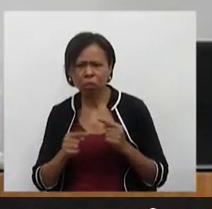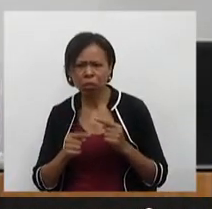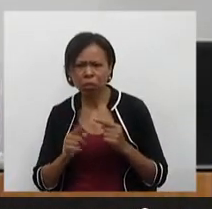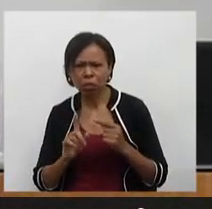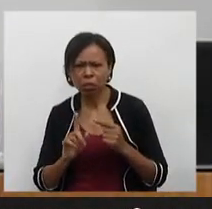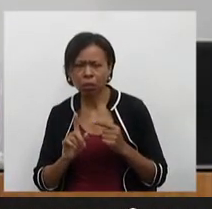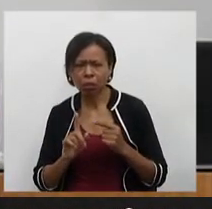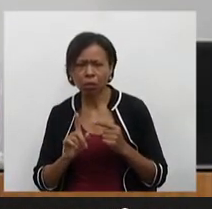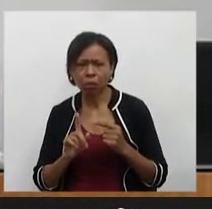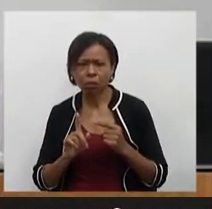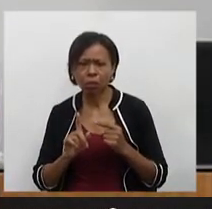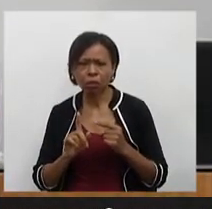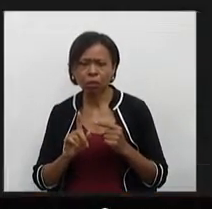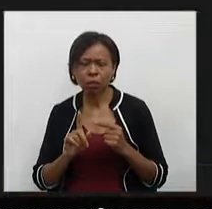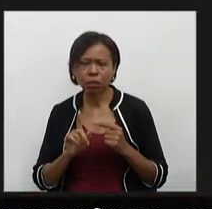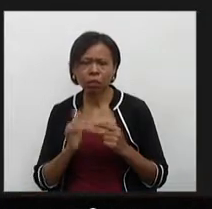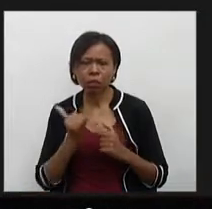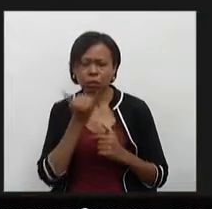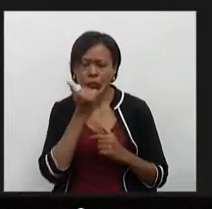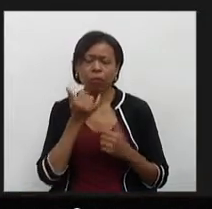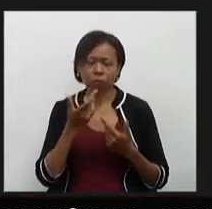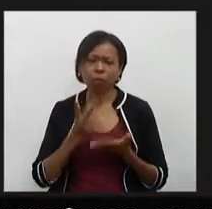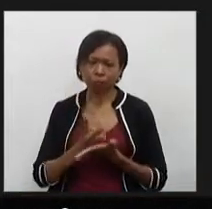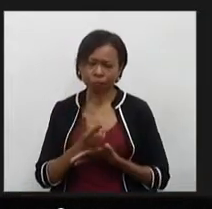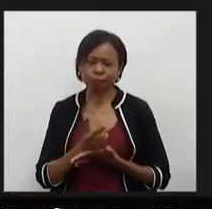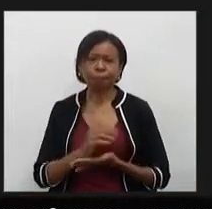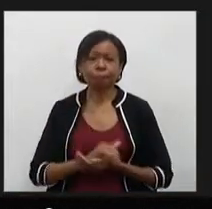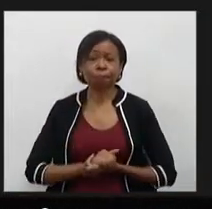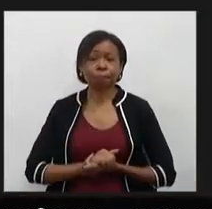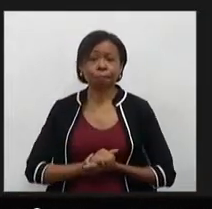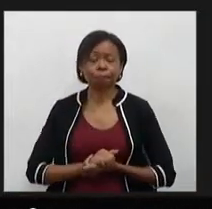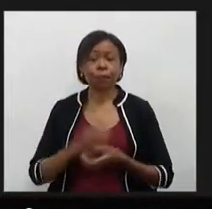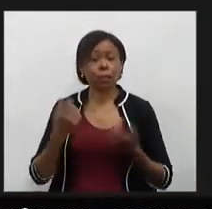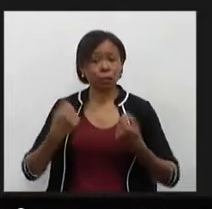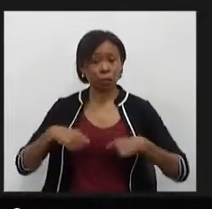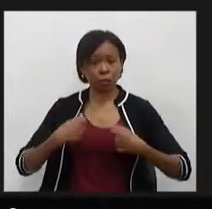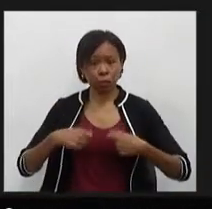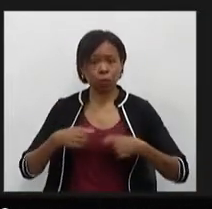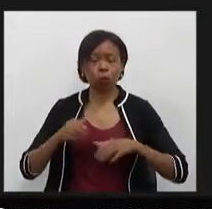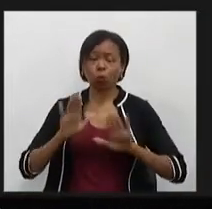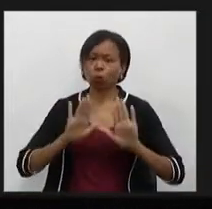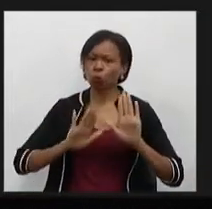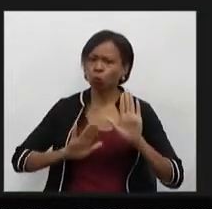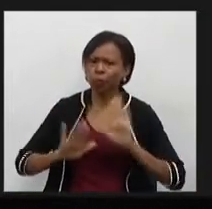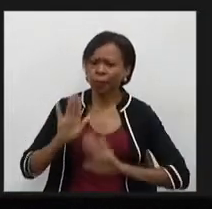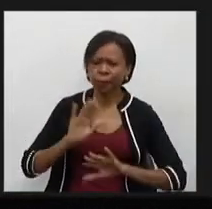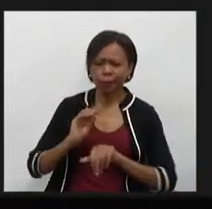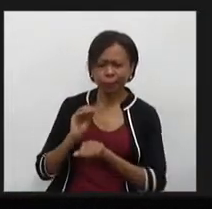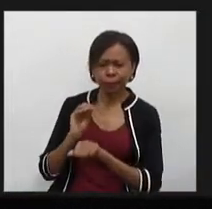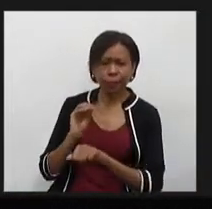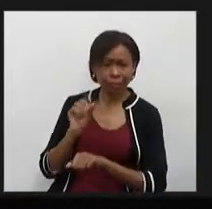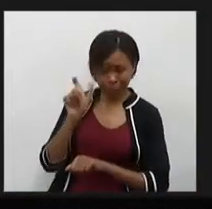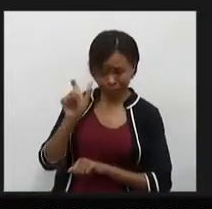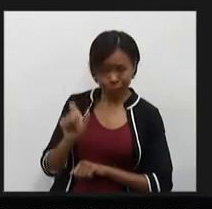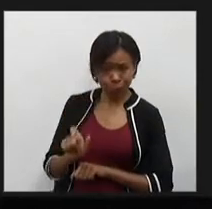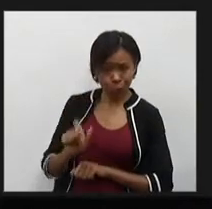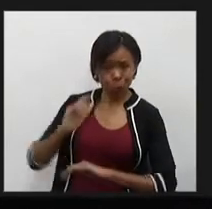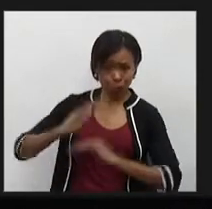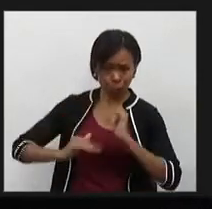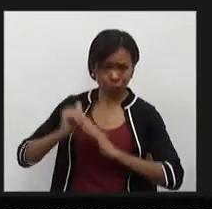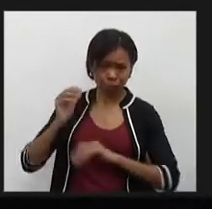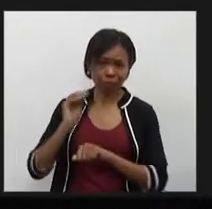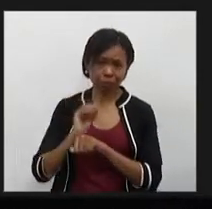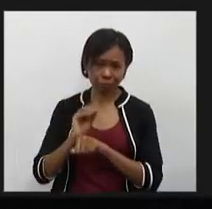Desculpa, deputado, desculpa. E nós temos que cuidar desse contágio